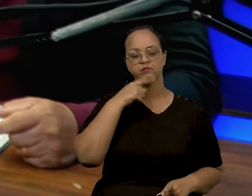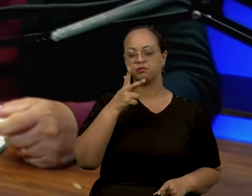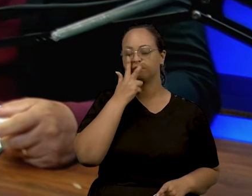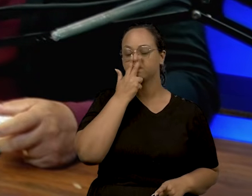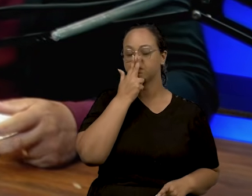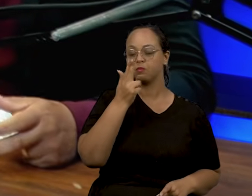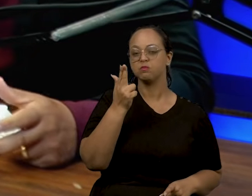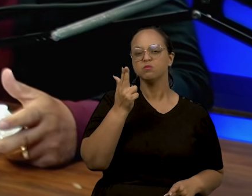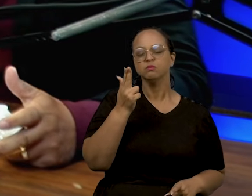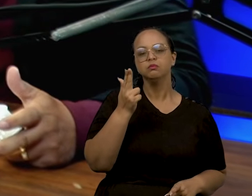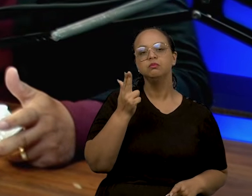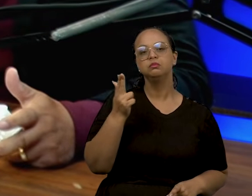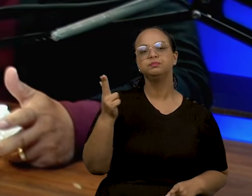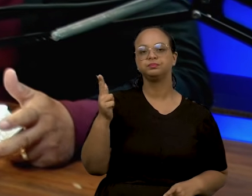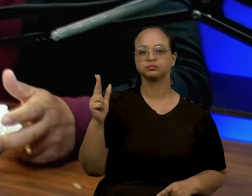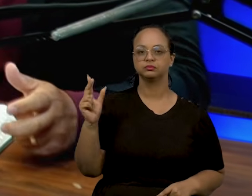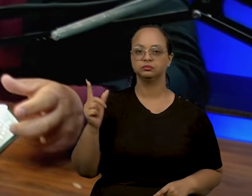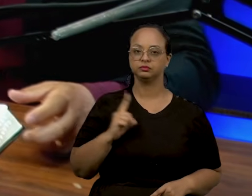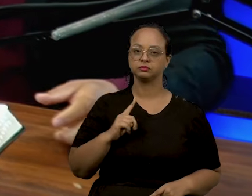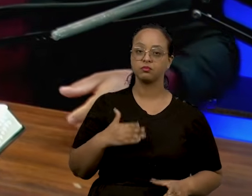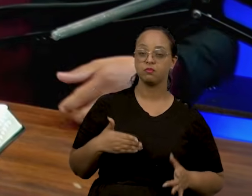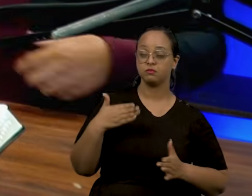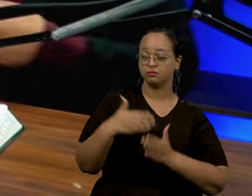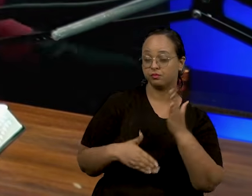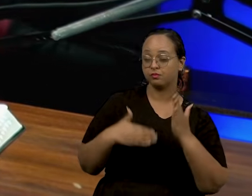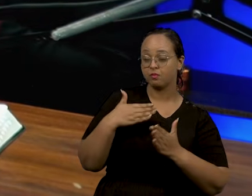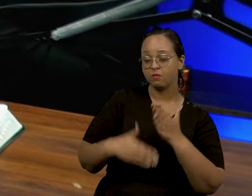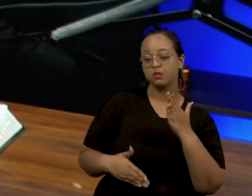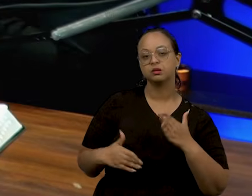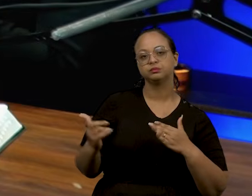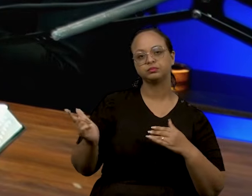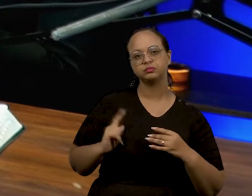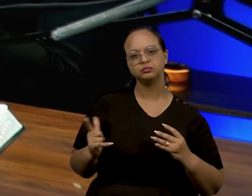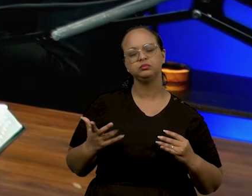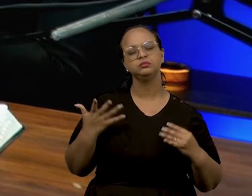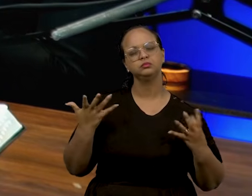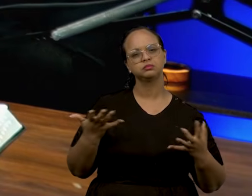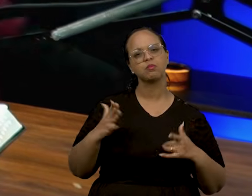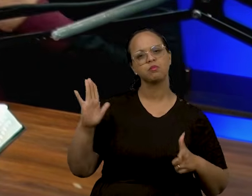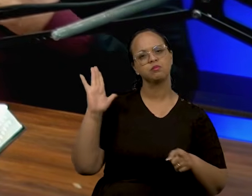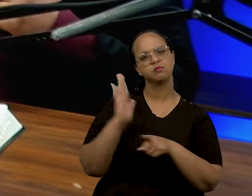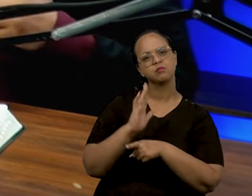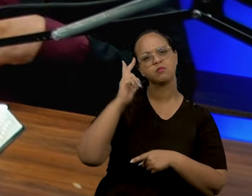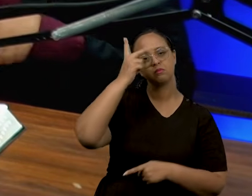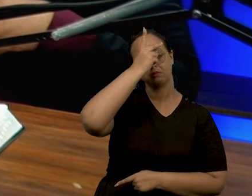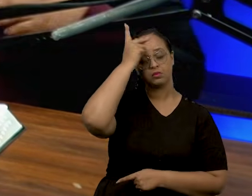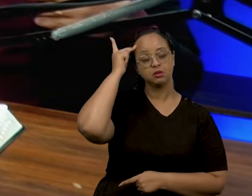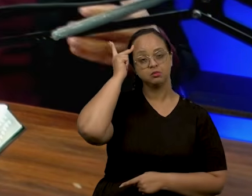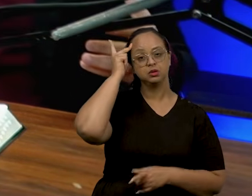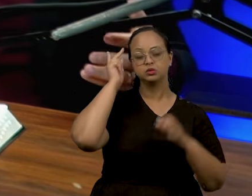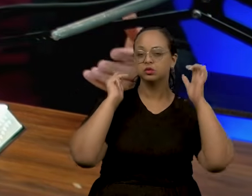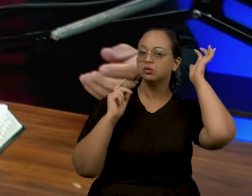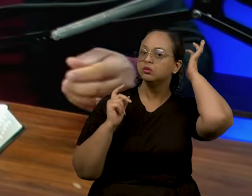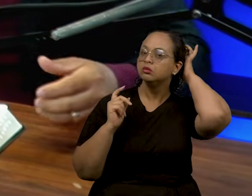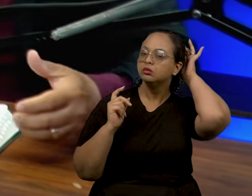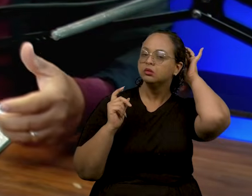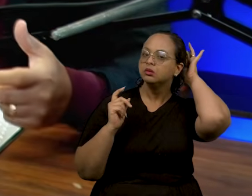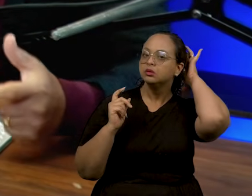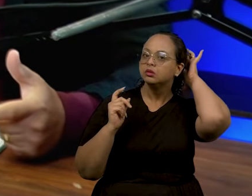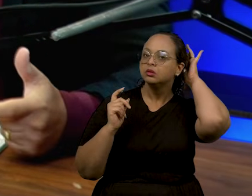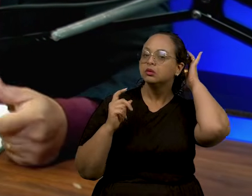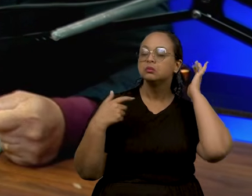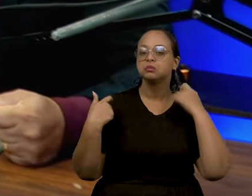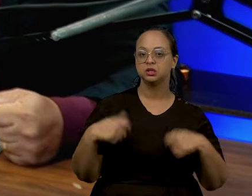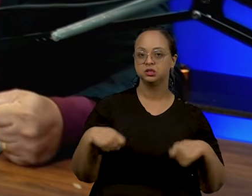em benefício de alguém, né? O juiz ele está ligado ao advogado, então isso não pode, tem que ser independente. Só que quando fala